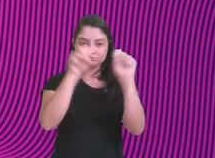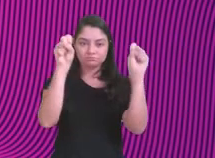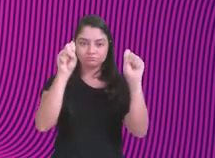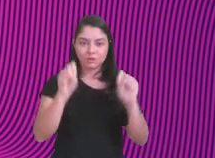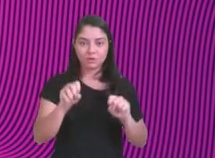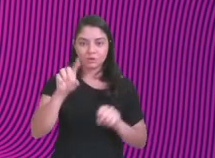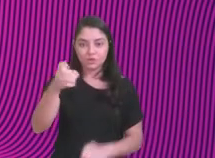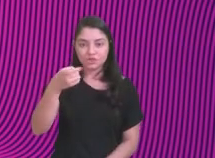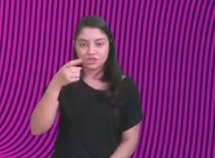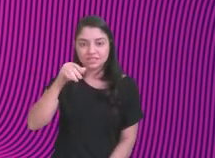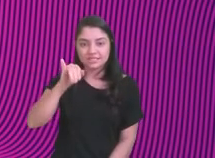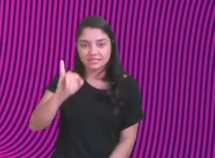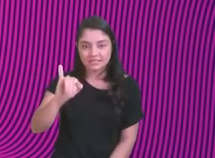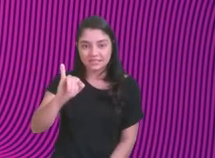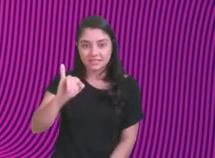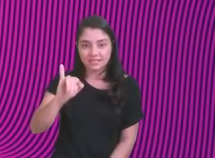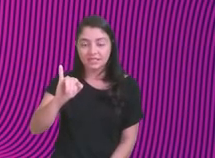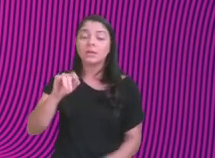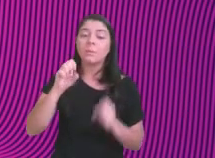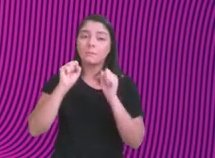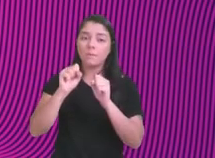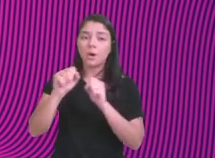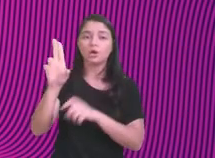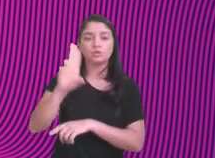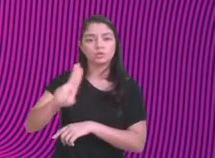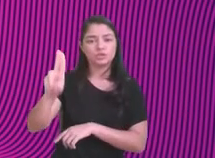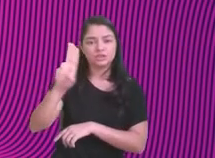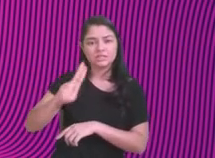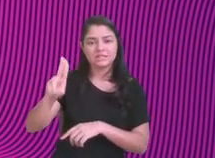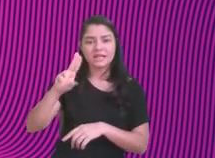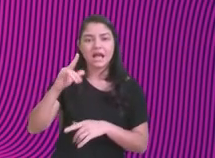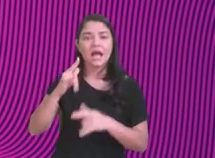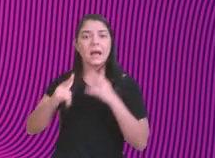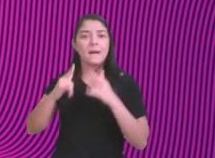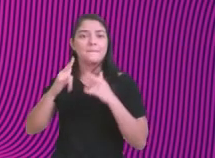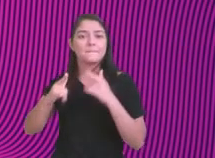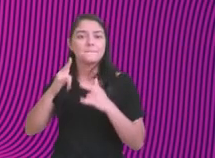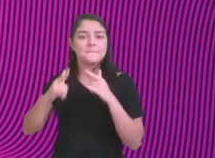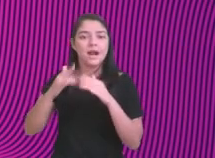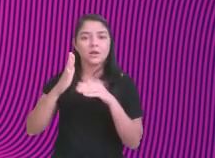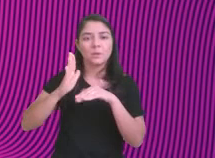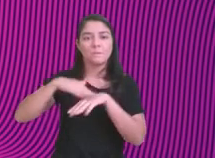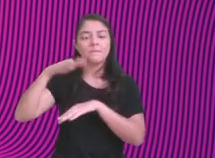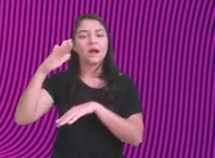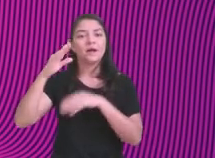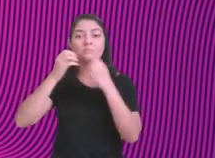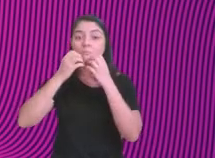né, você ainda pode utilizar um braço adicional simultâneo, isso é muito bom.